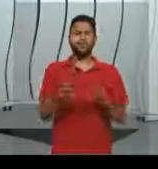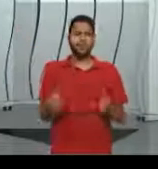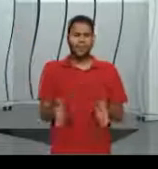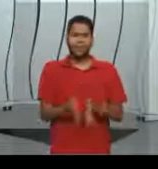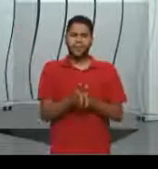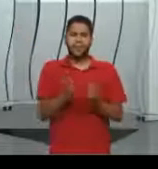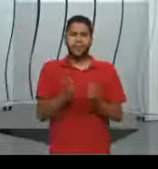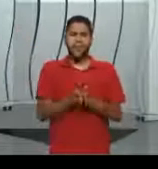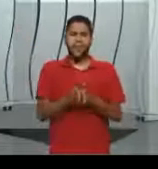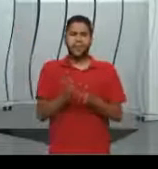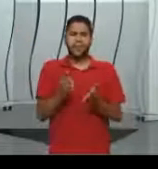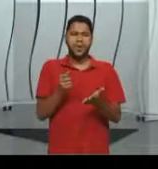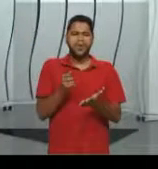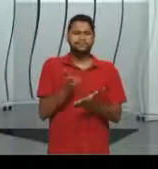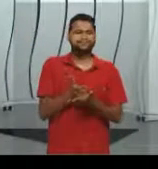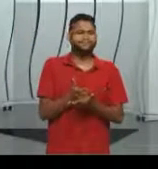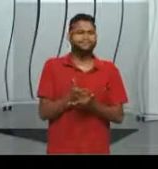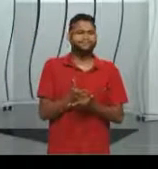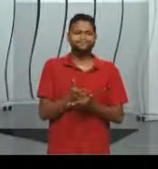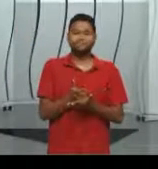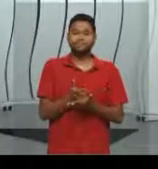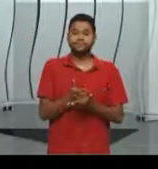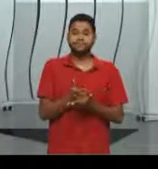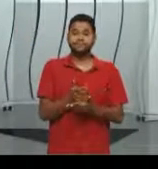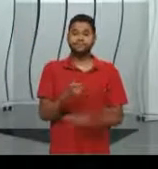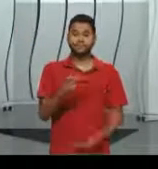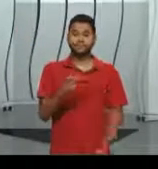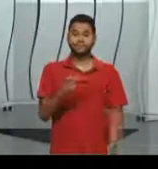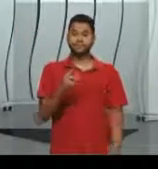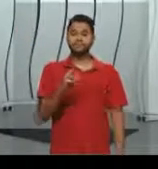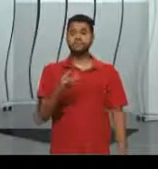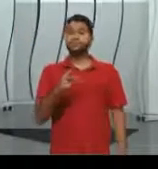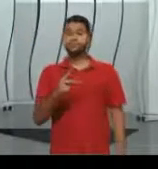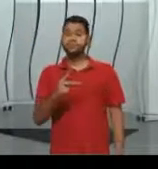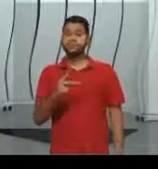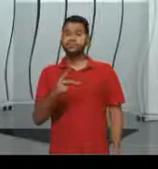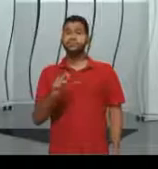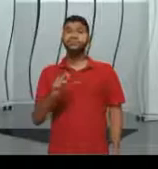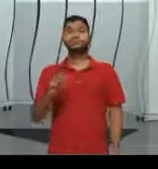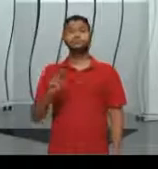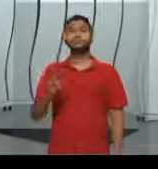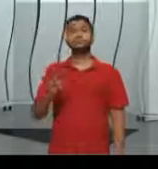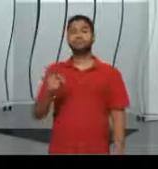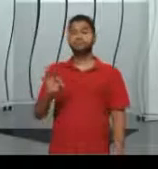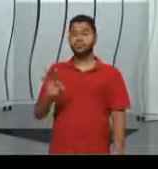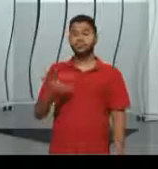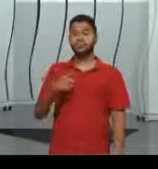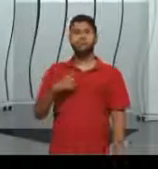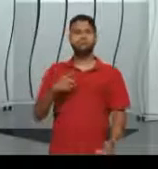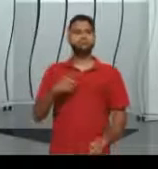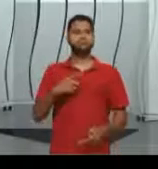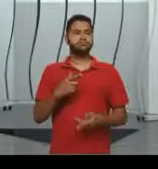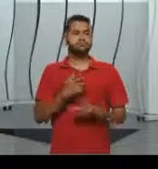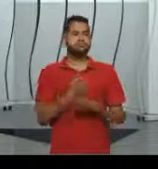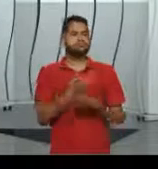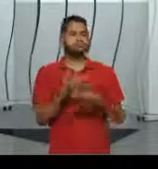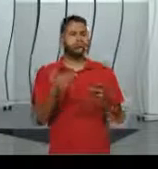teria acesso? Então a pop art, ela começa a se apropriar de